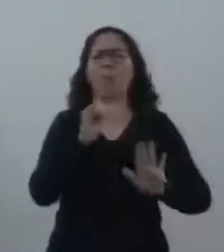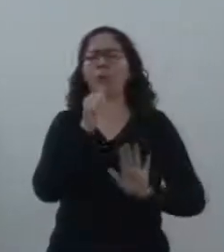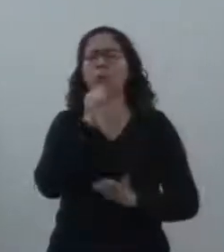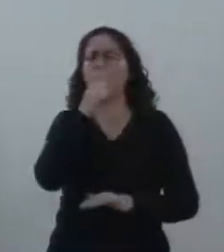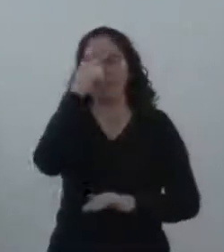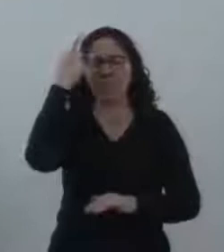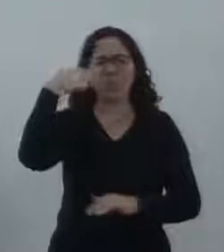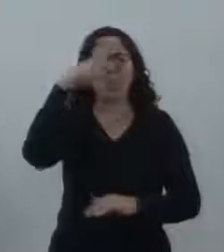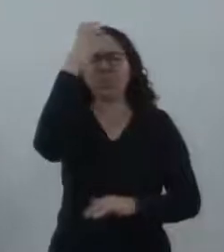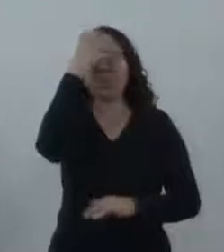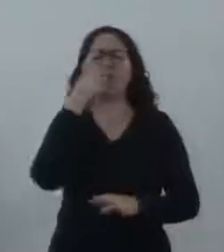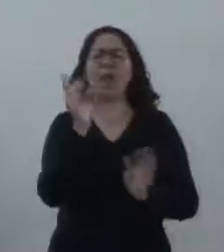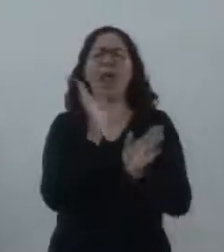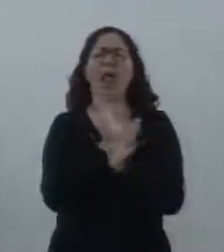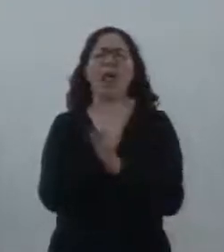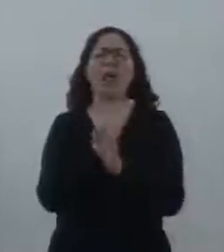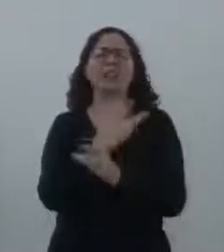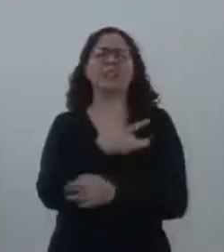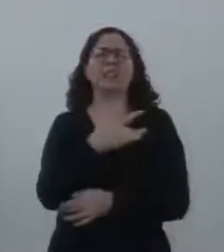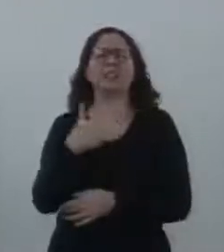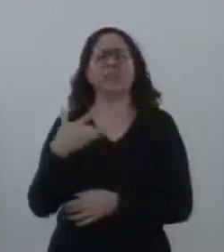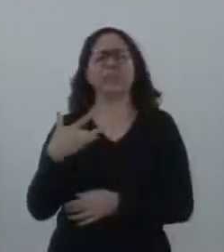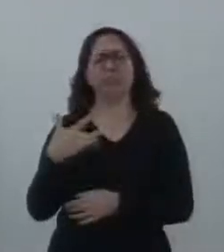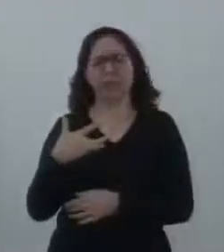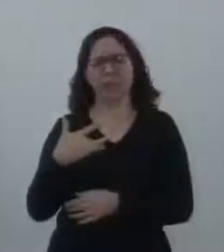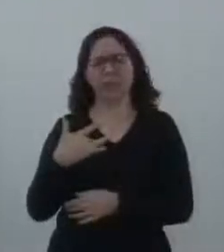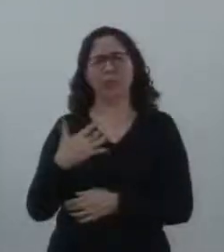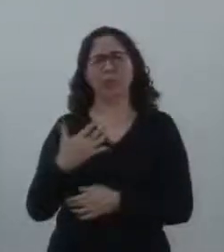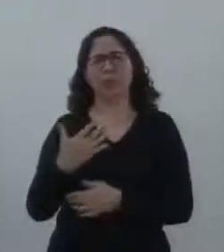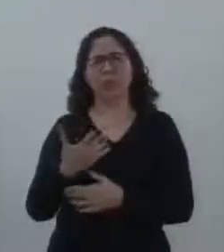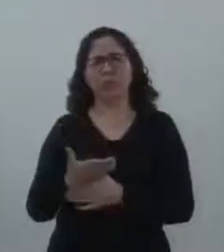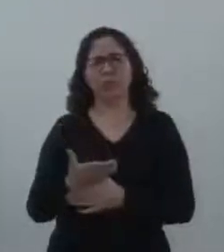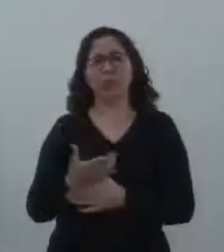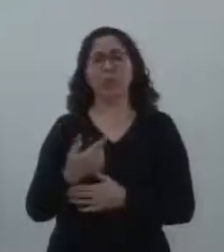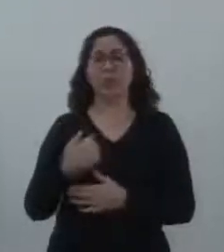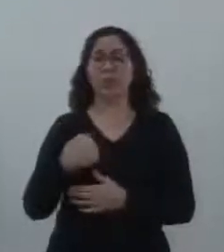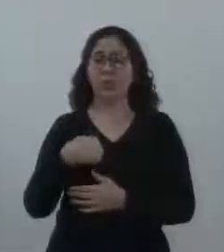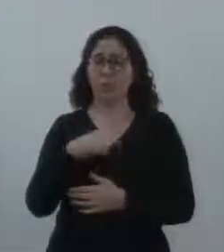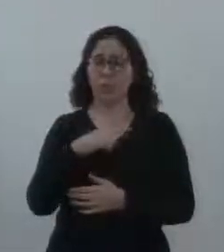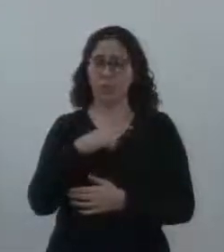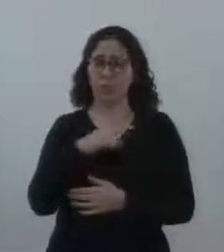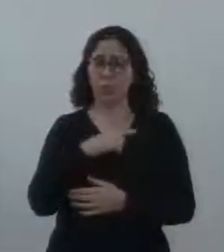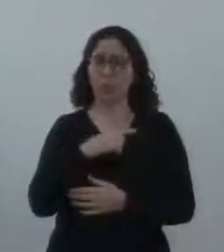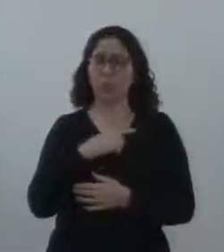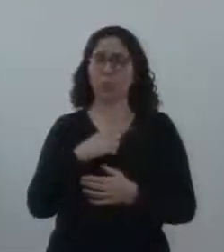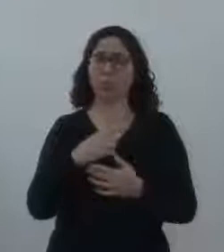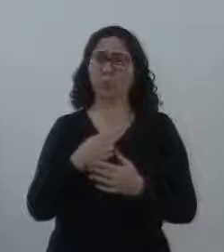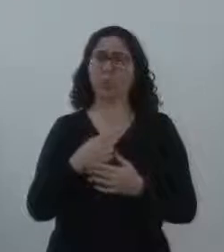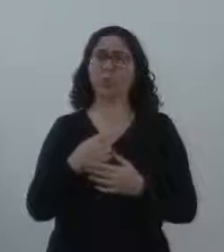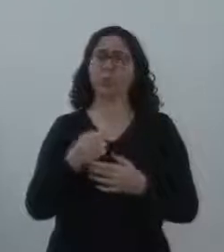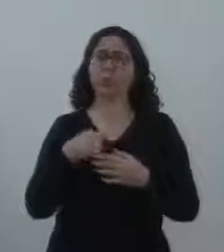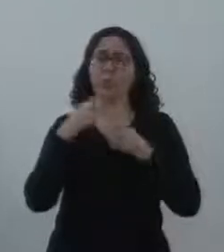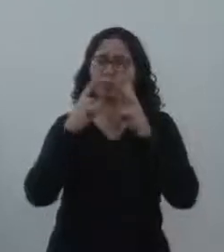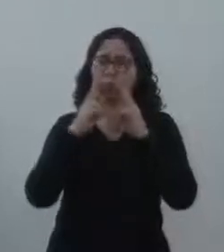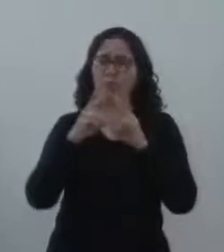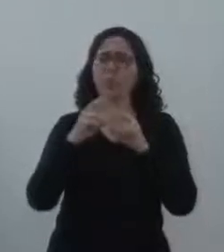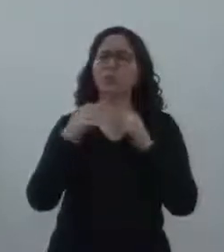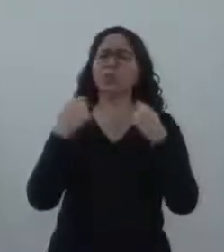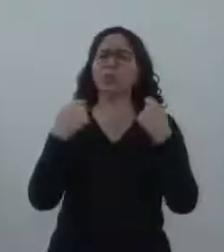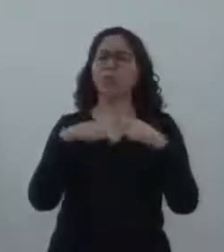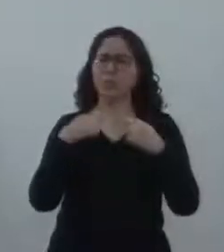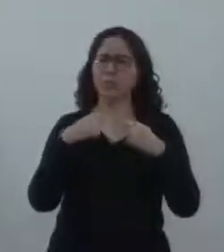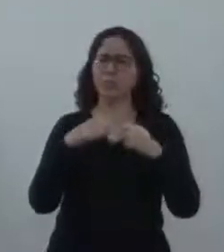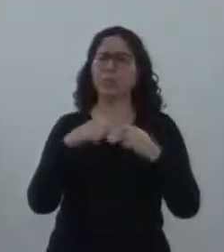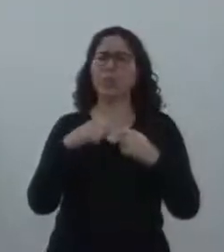leva a sério a questão da saúde, principalmente. Então, a gente, como setor público, como agente público, eu enxergo que a gente precisa